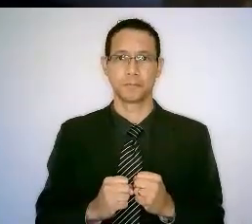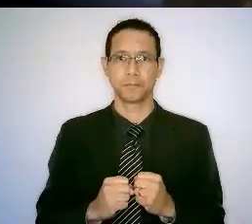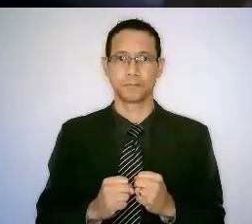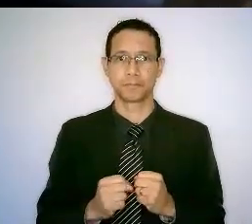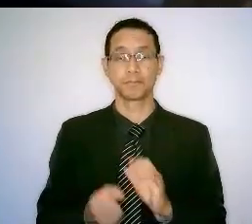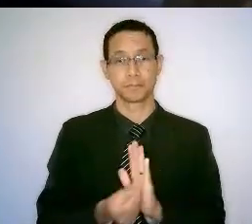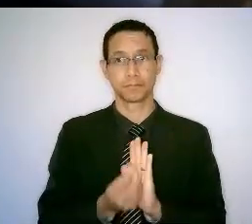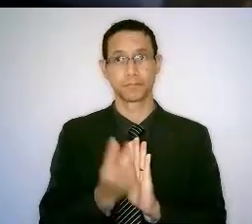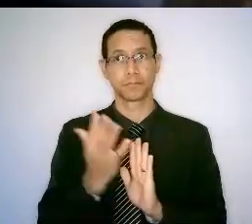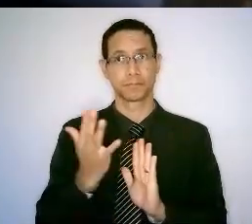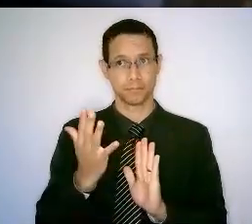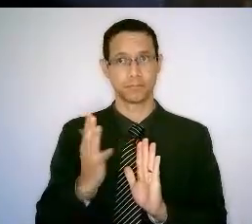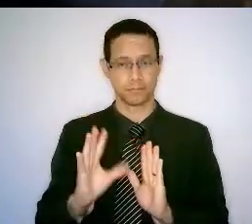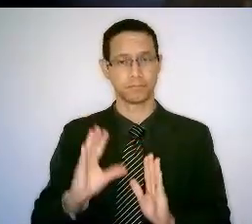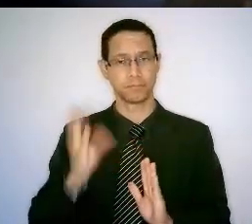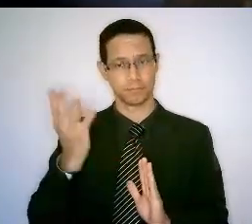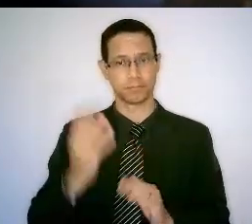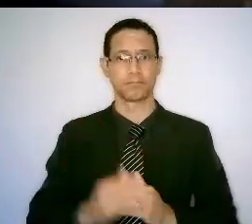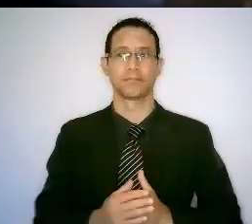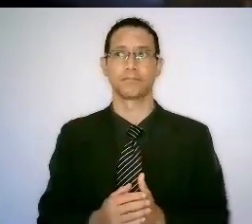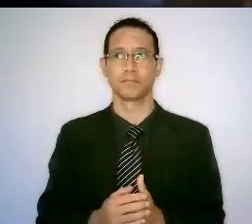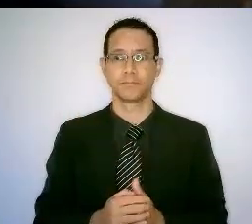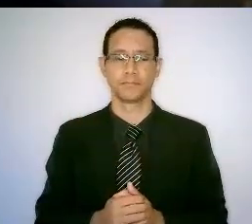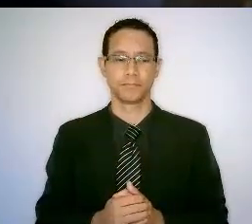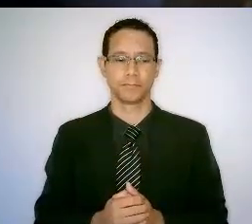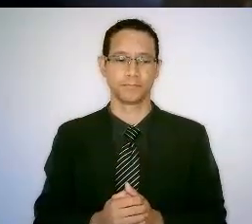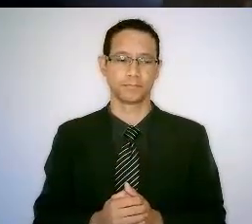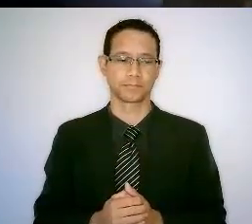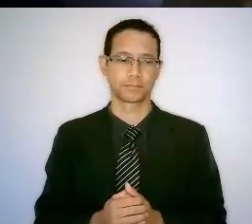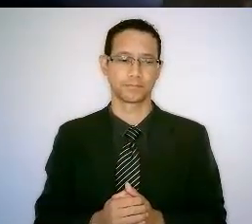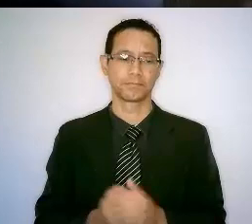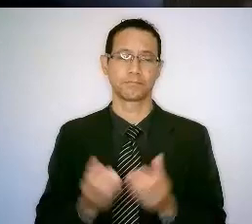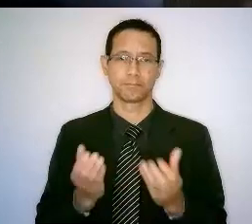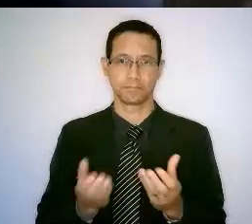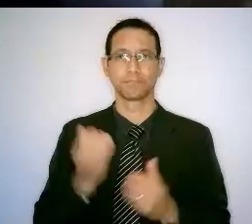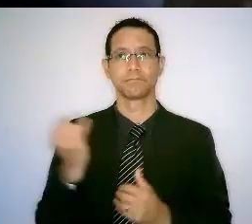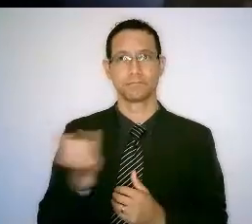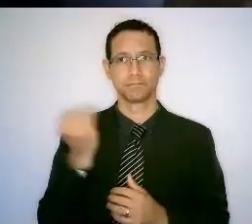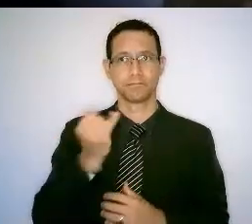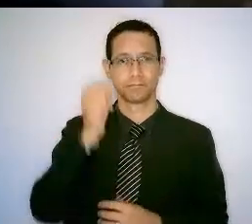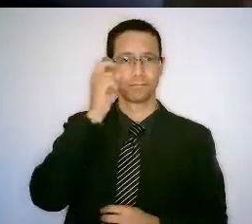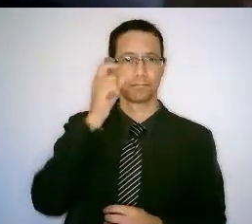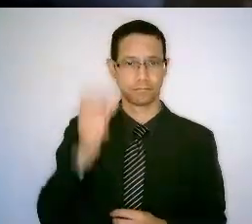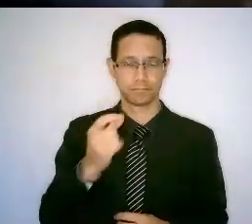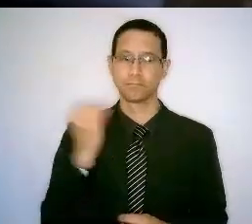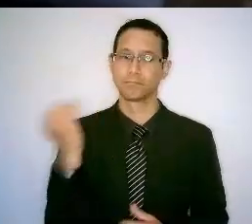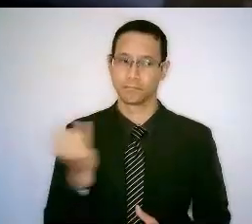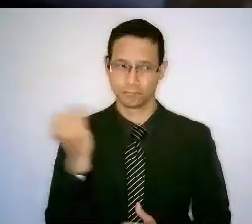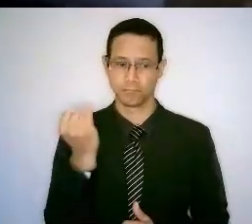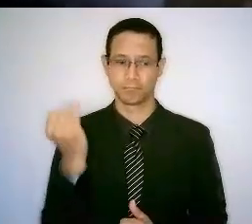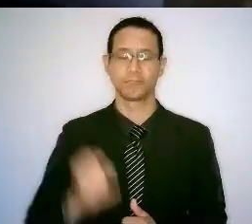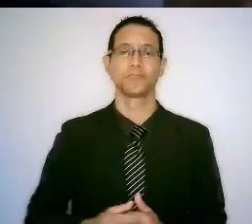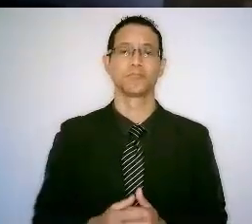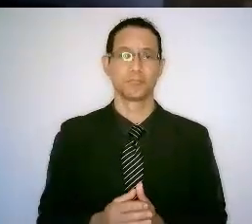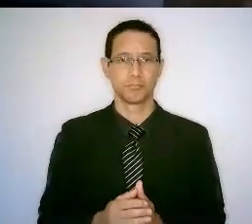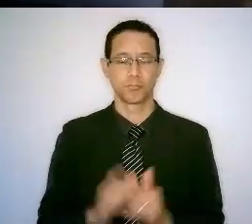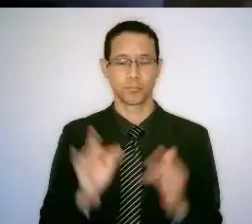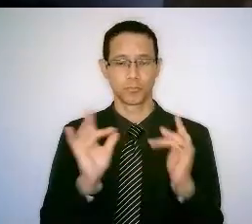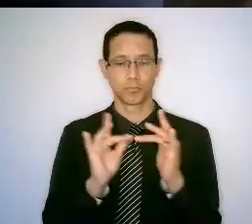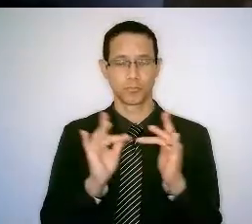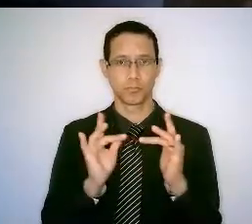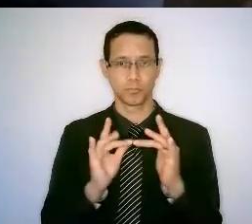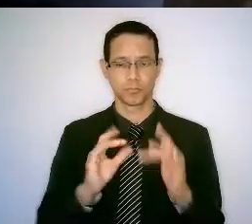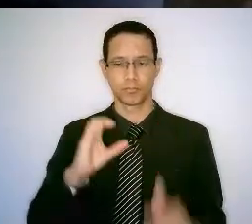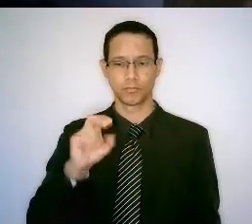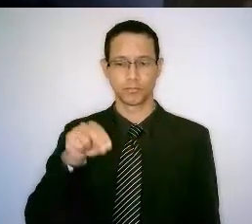vezes acontece. De modo que é muito interessante, é muito importante esse contato do